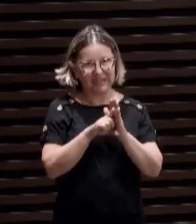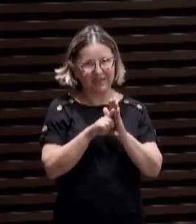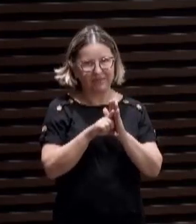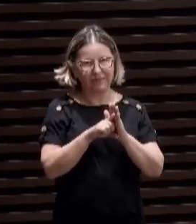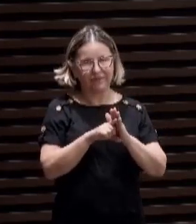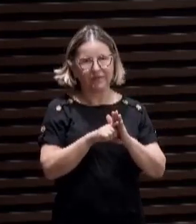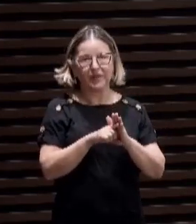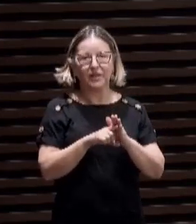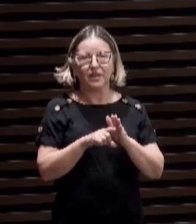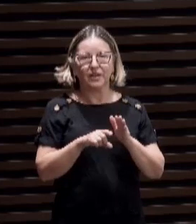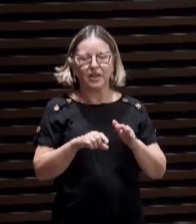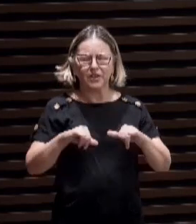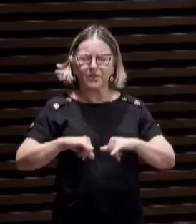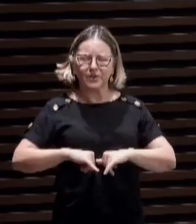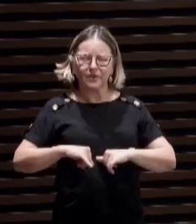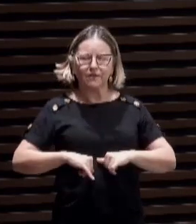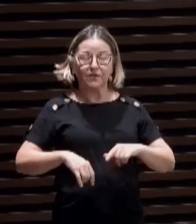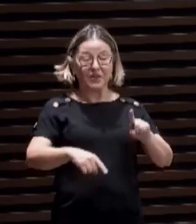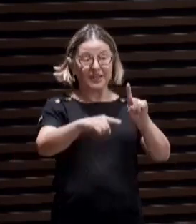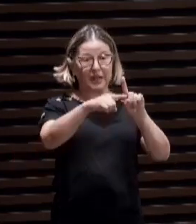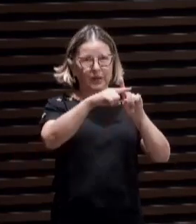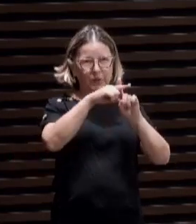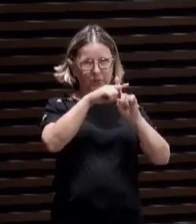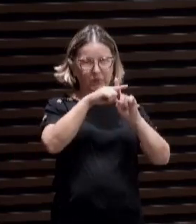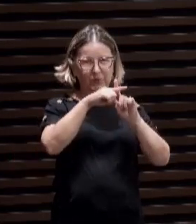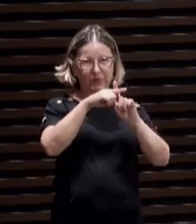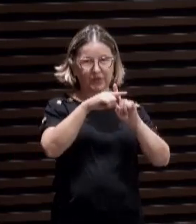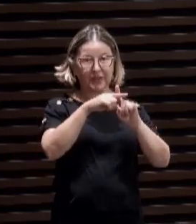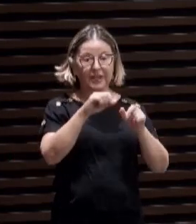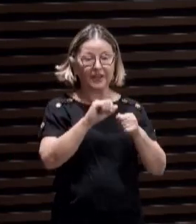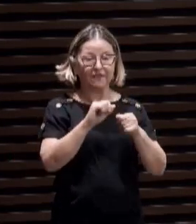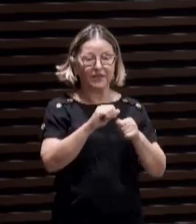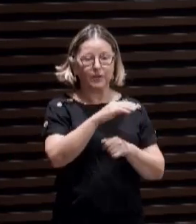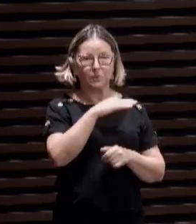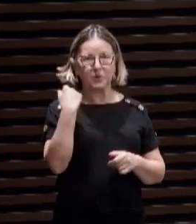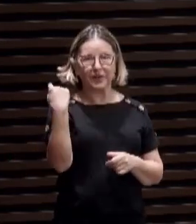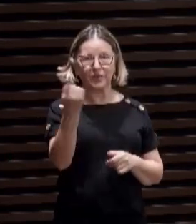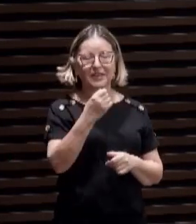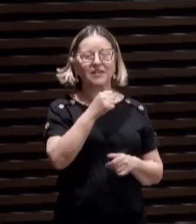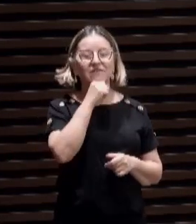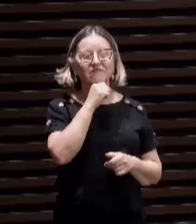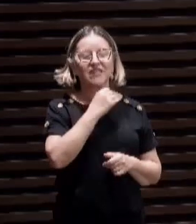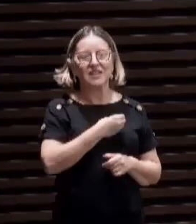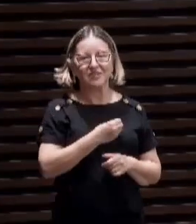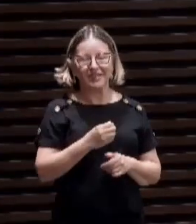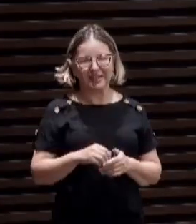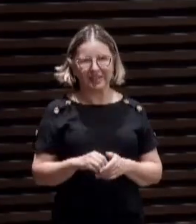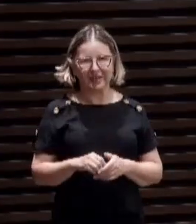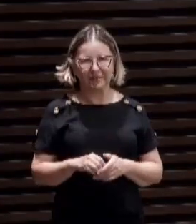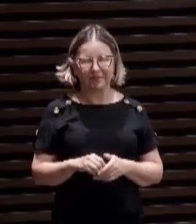pecados e fez morrer o nosso velho homem. Hebreus 10, 36 a 38 diz: